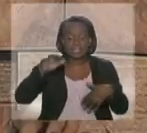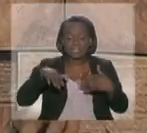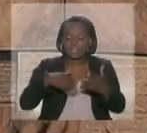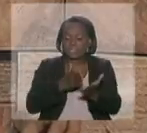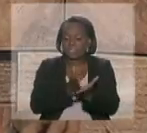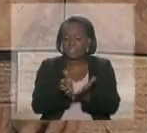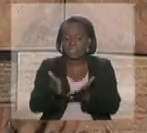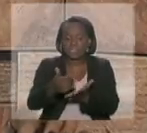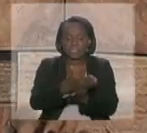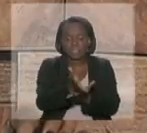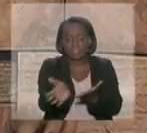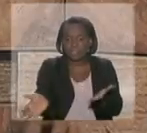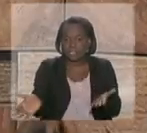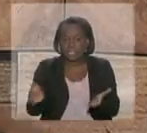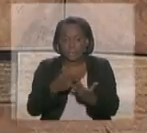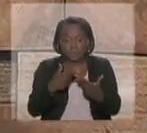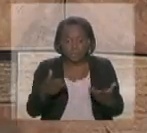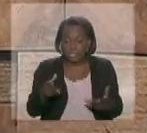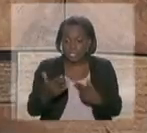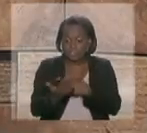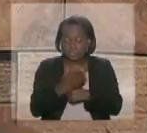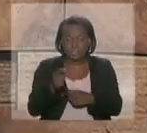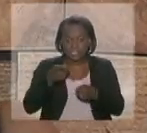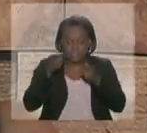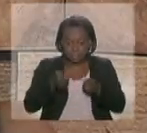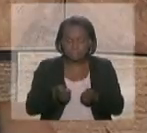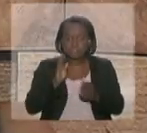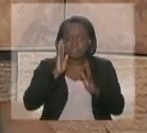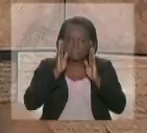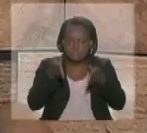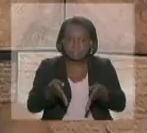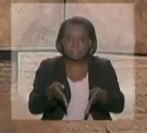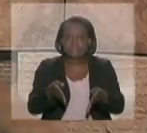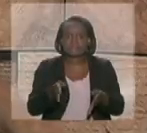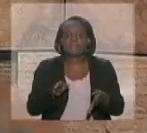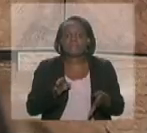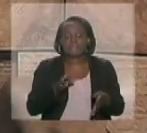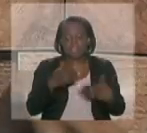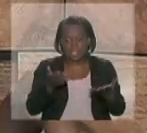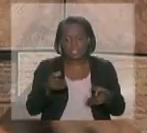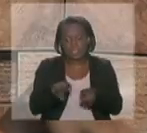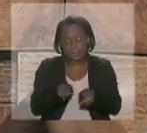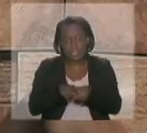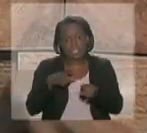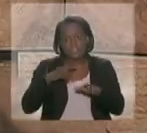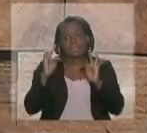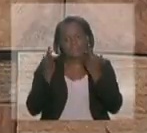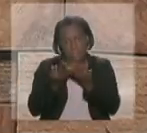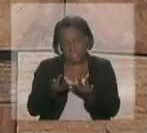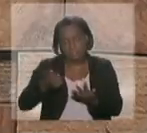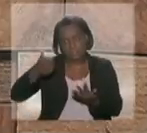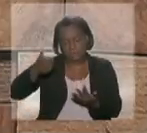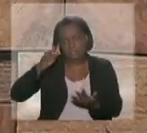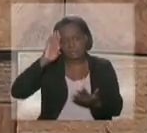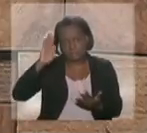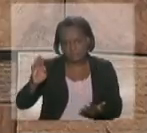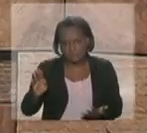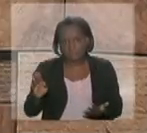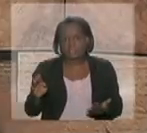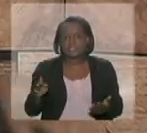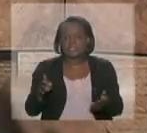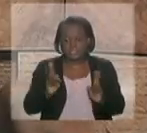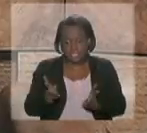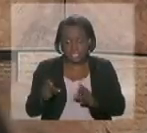perde no meio do caminho existem coisas que não deixam você se perder sabe e eu acho que isso além da minha família é óbvio